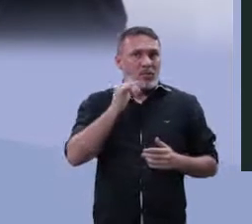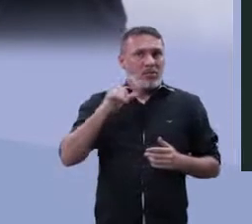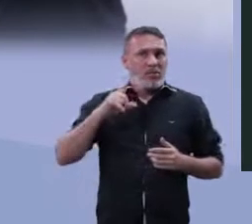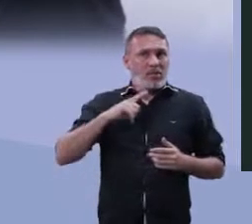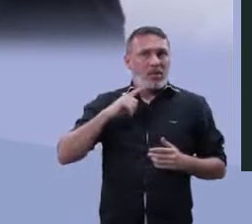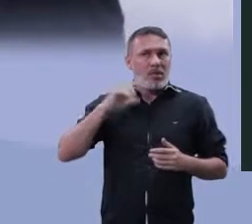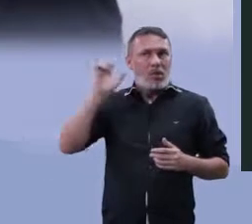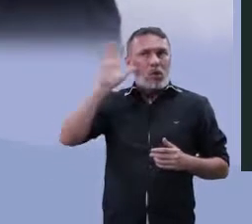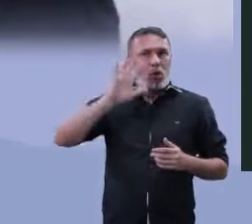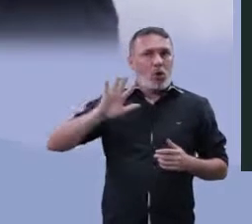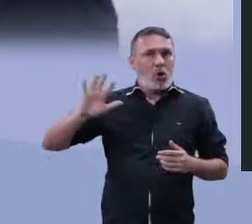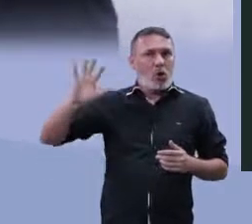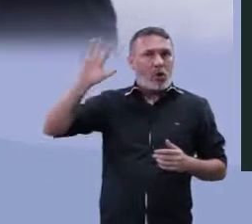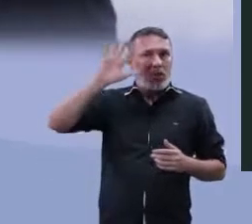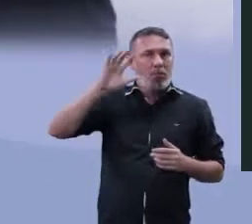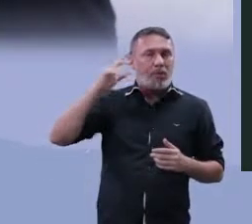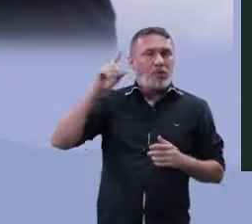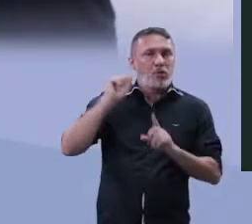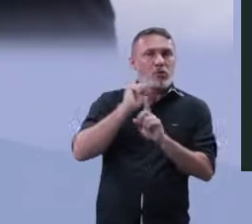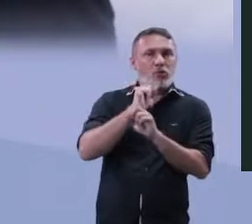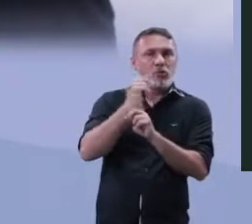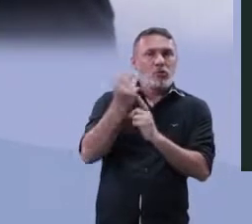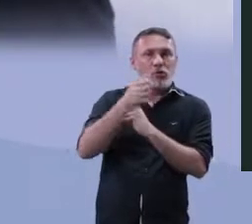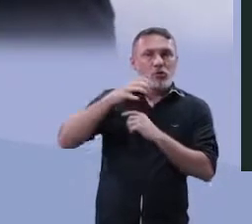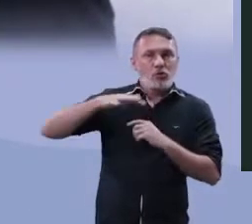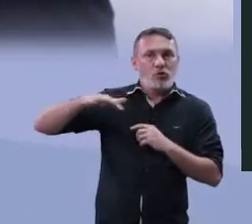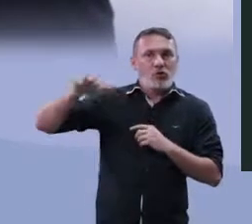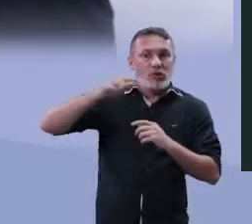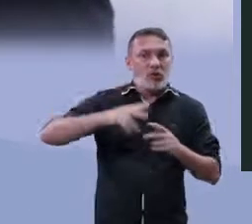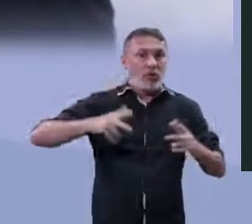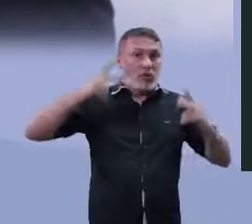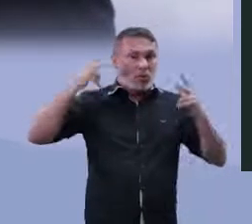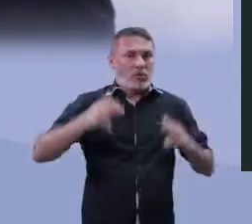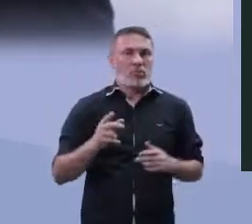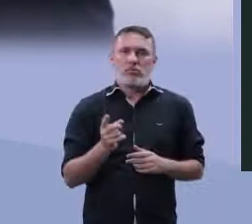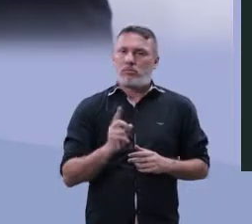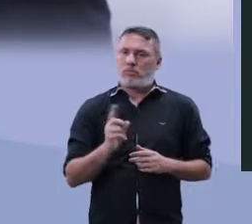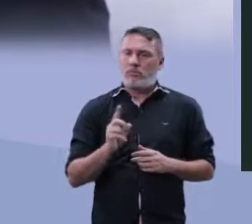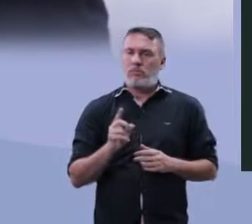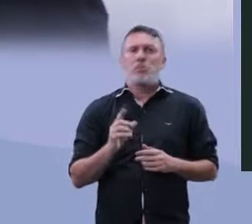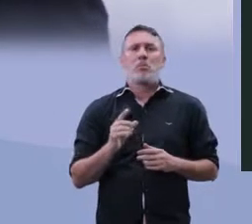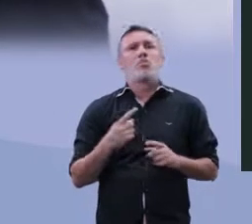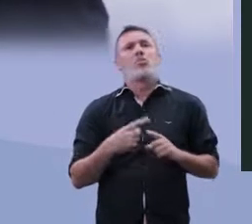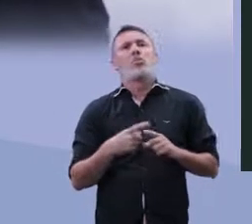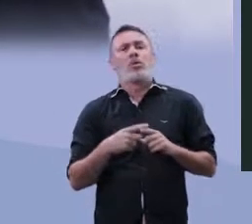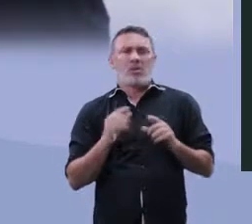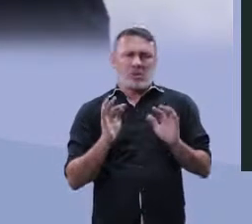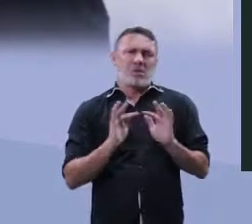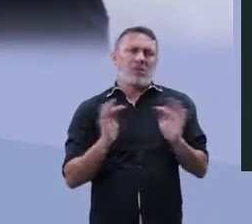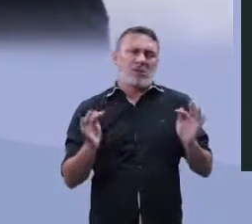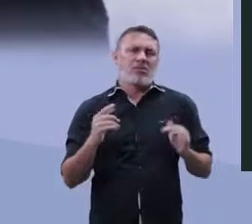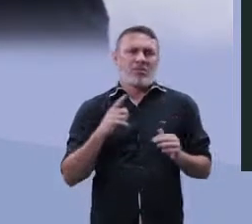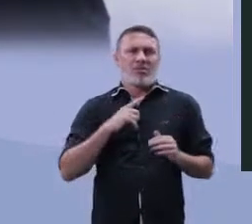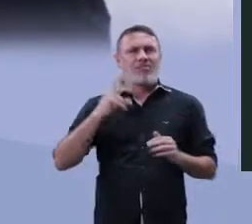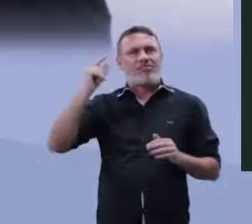da sociologia no continente europeu. E por uma razão muito simples. Vocês devem estar lembrados, né, lá nas